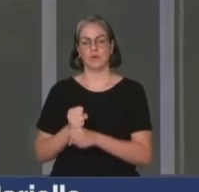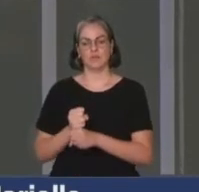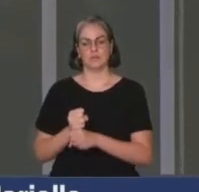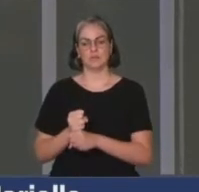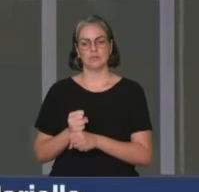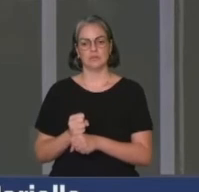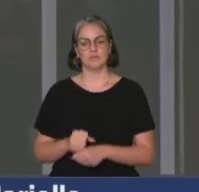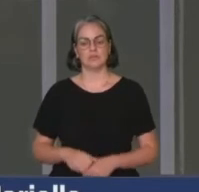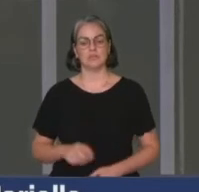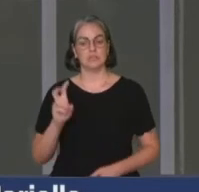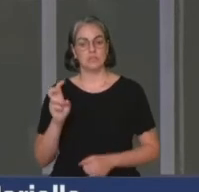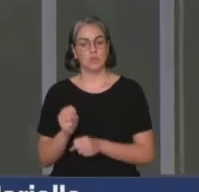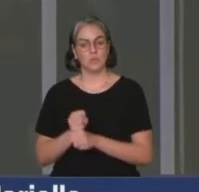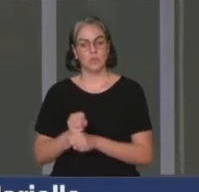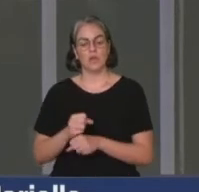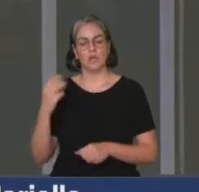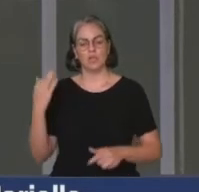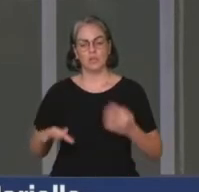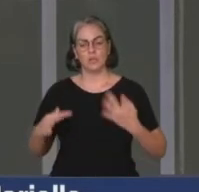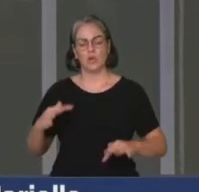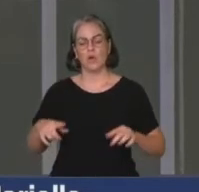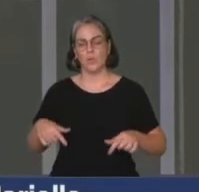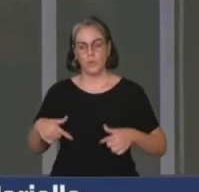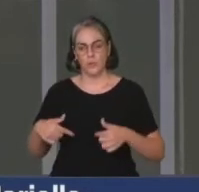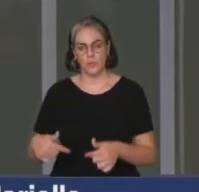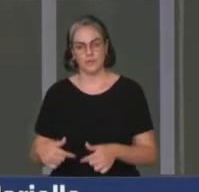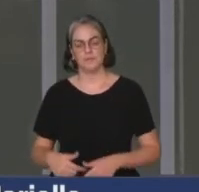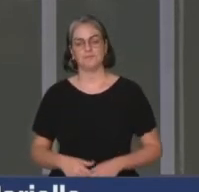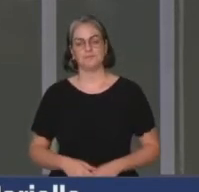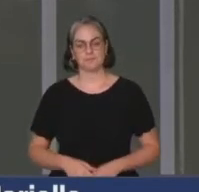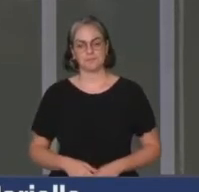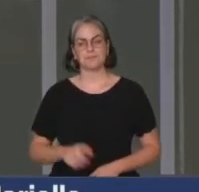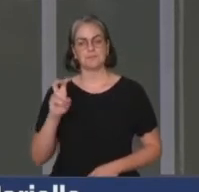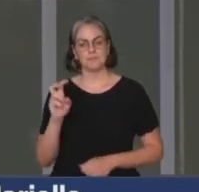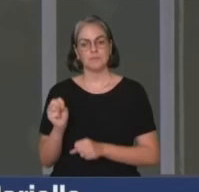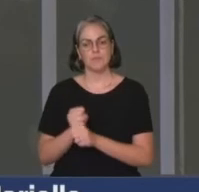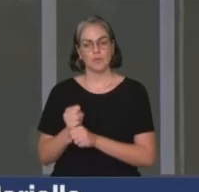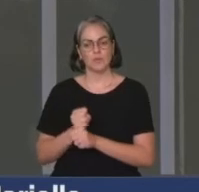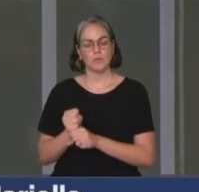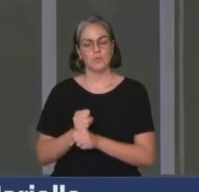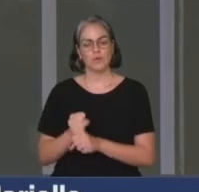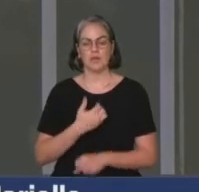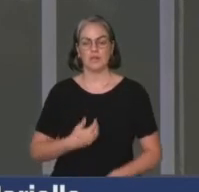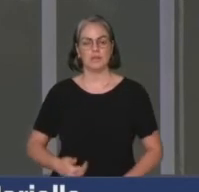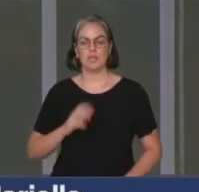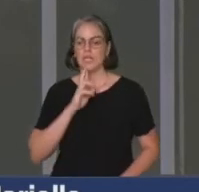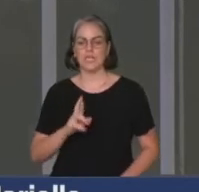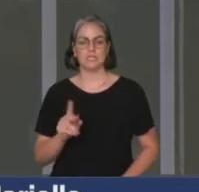5 anos de muita dor, de muita luta. 5 anos que o Estado brasileiro não responde o que aconteceu na noite de março